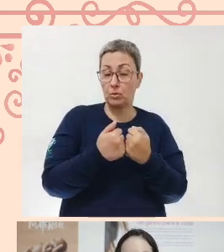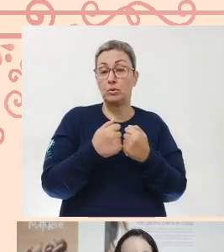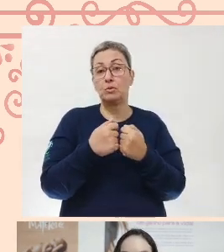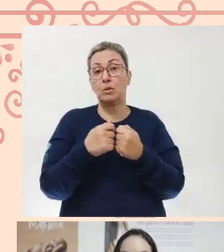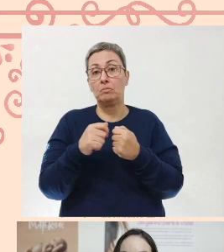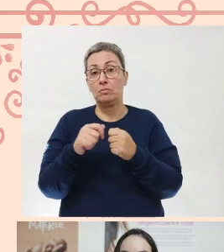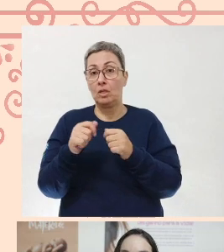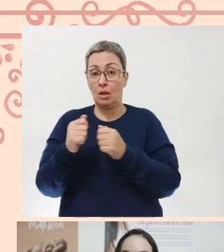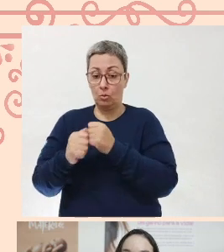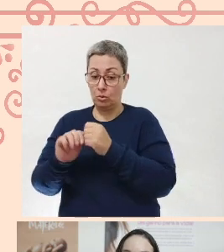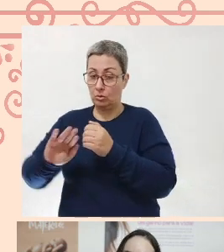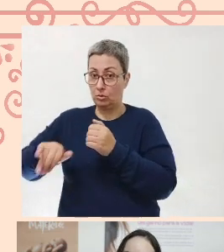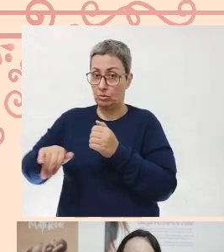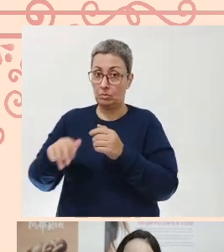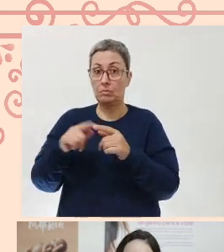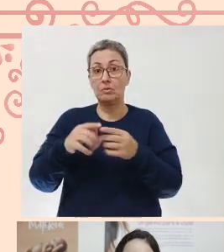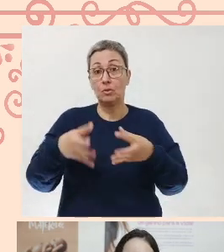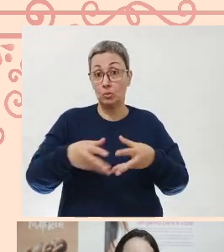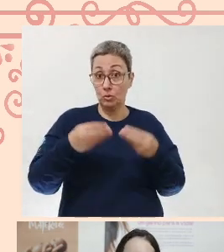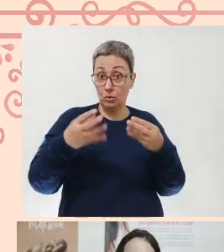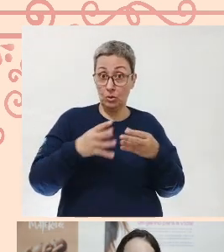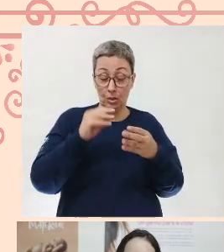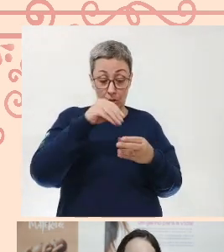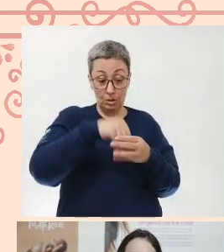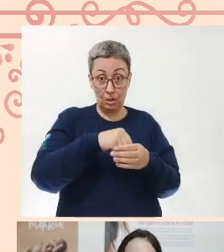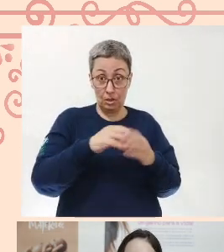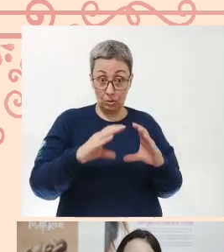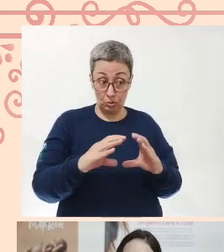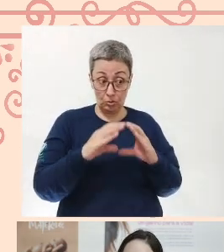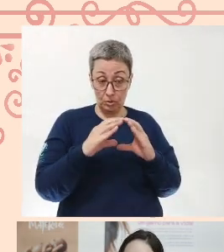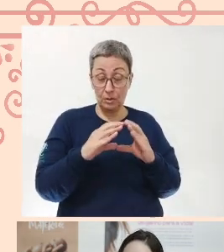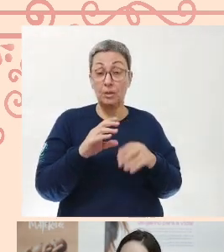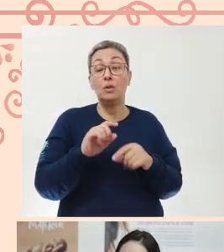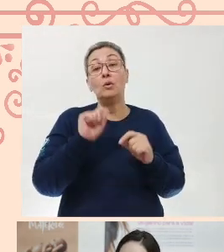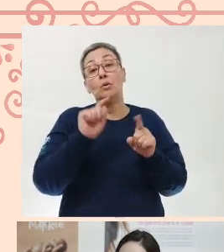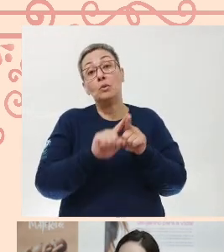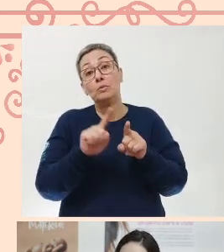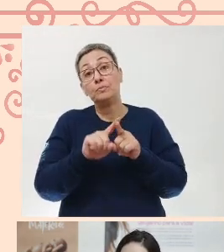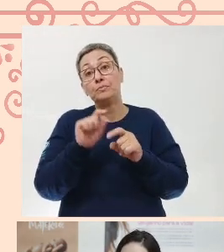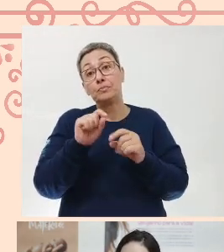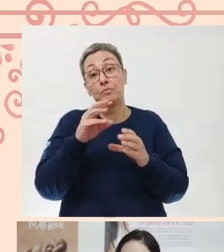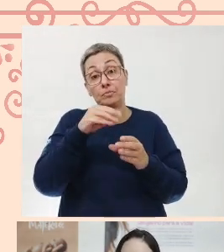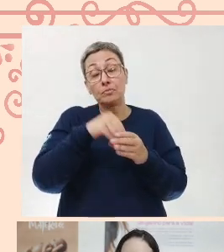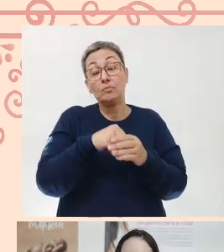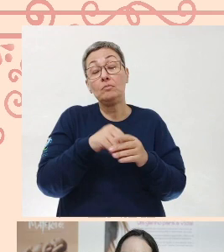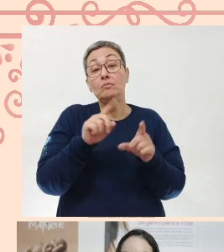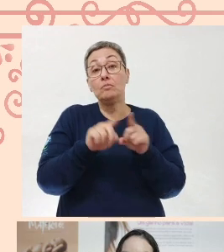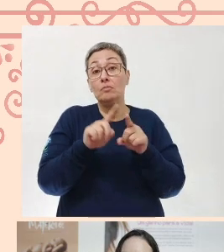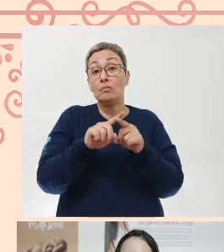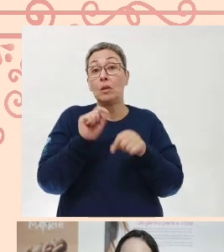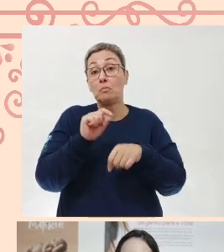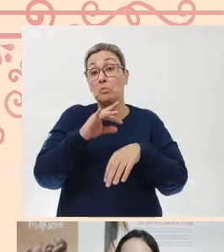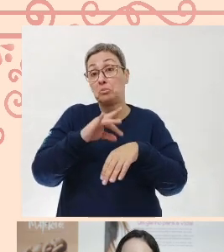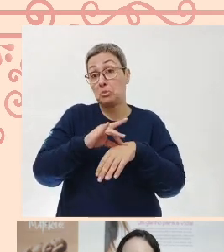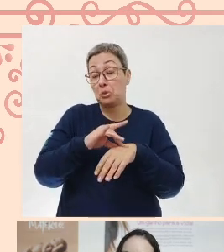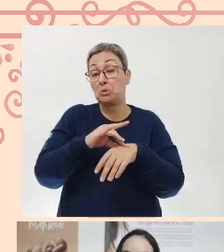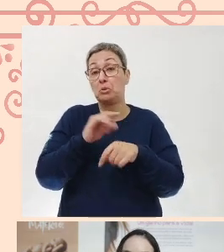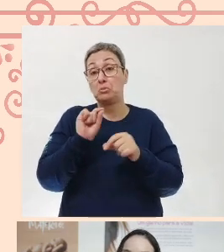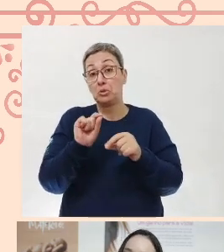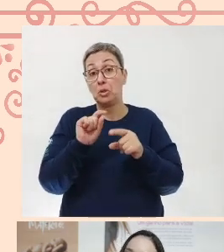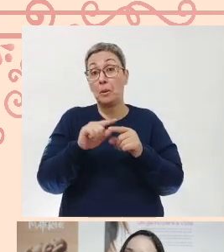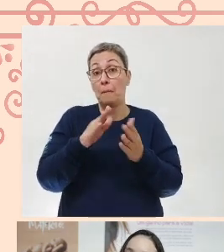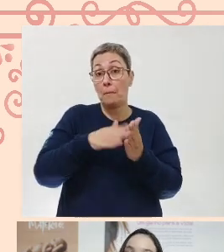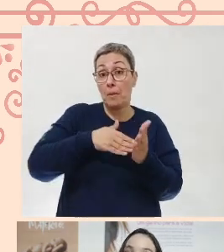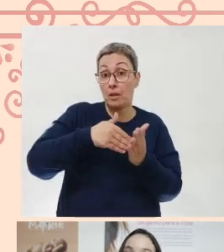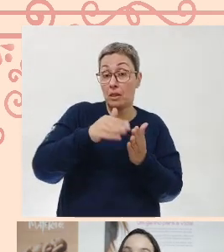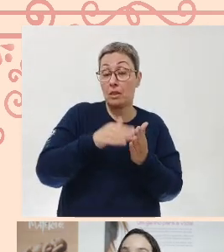quê? O pão no lugar do arroz, uma salada dentro desse lanchinho, e como um recheio desse lanchinho,